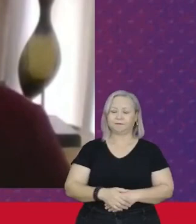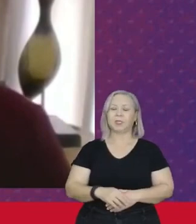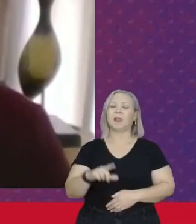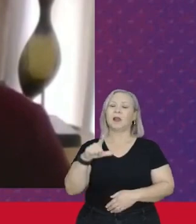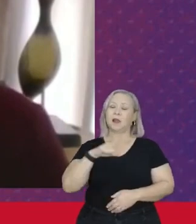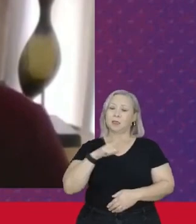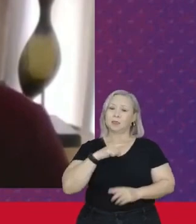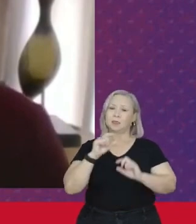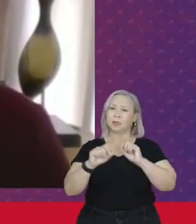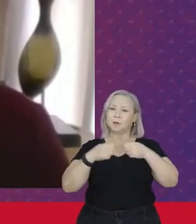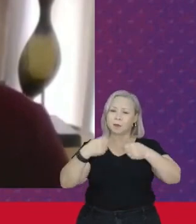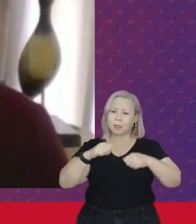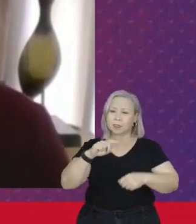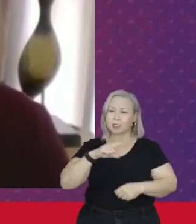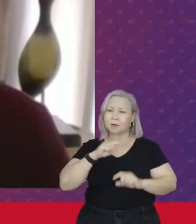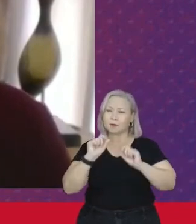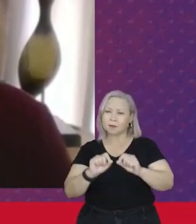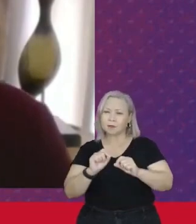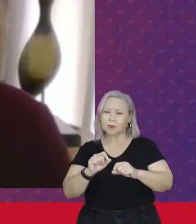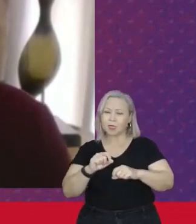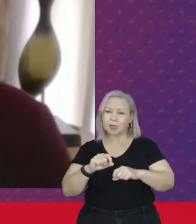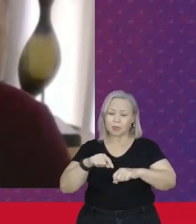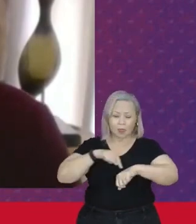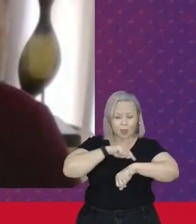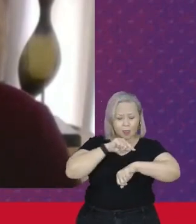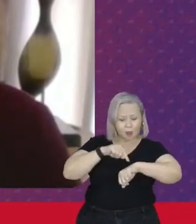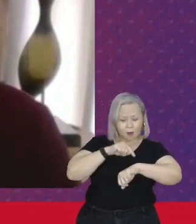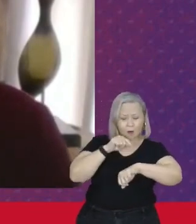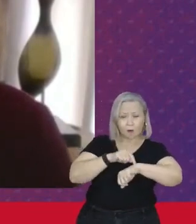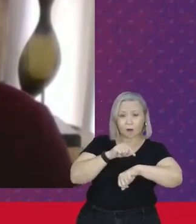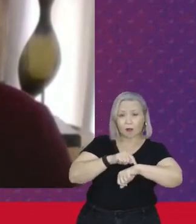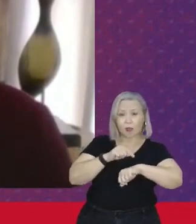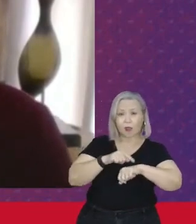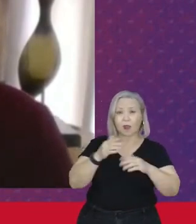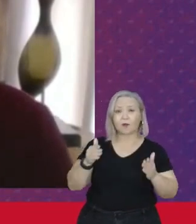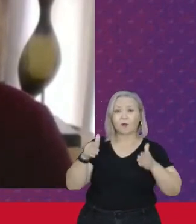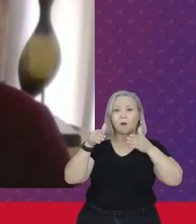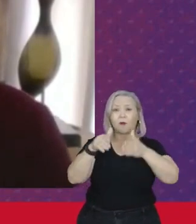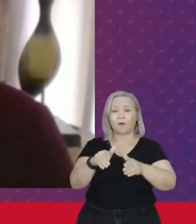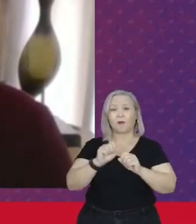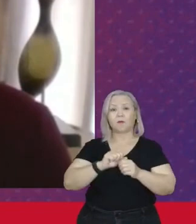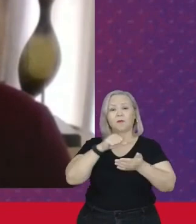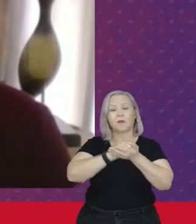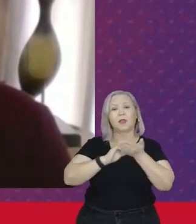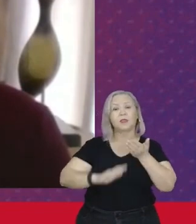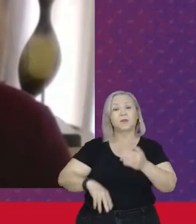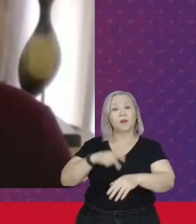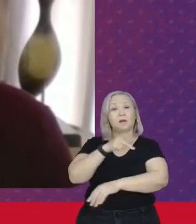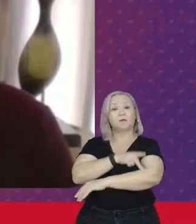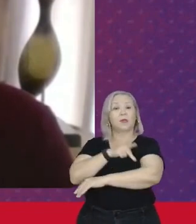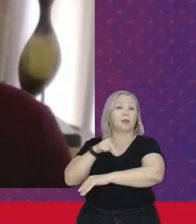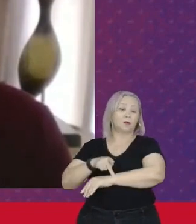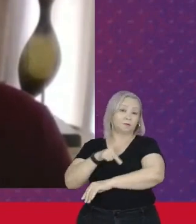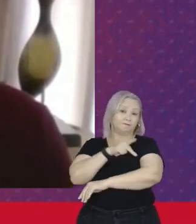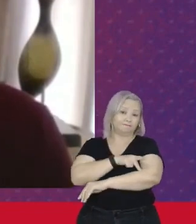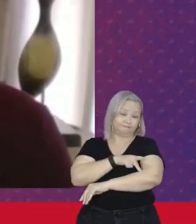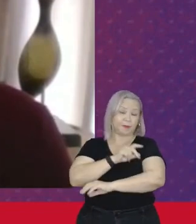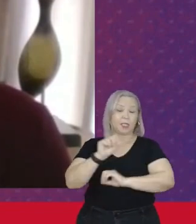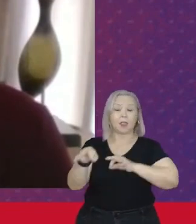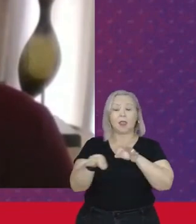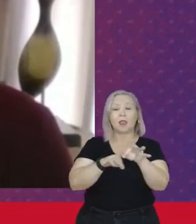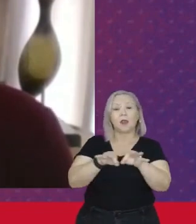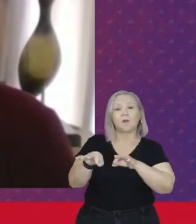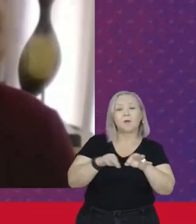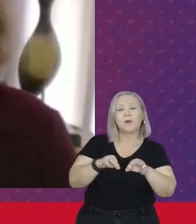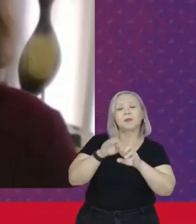uma parcela da carga horária destinada para o que a gente chama de atividades pedagógicas, que é a preparação